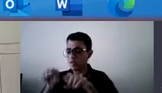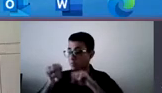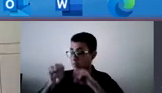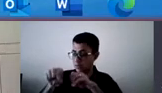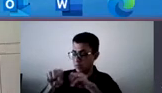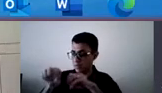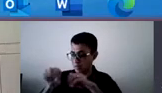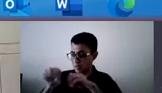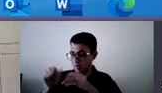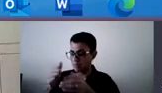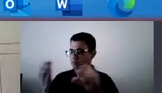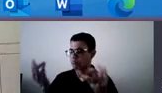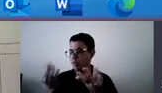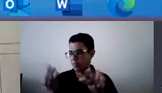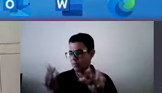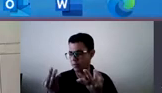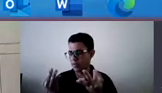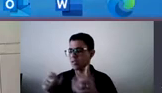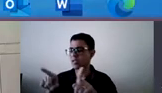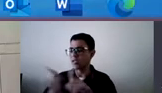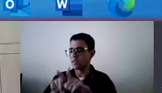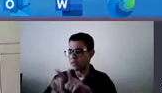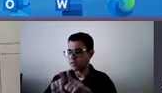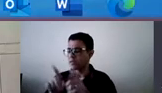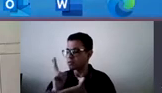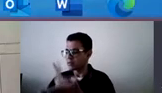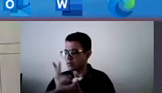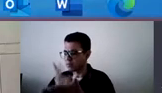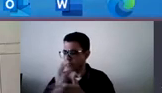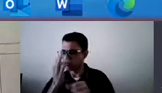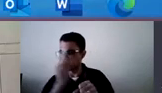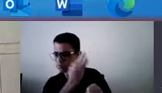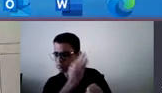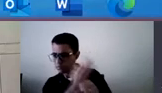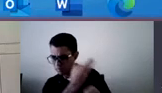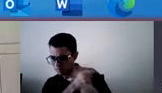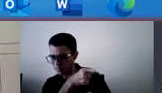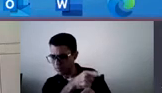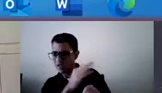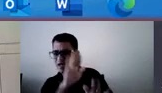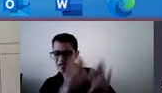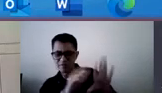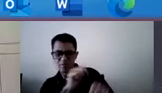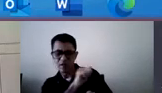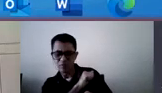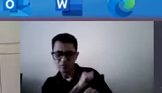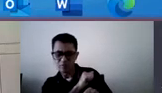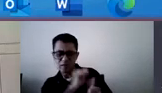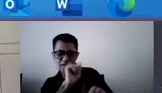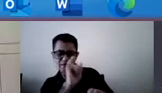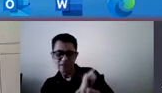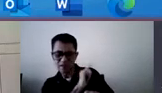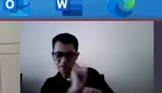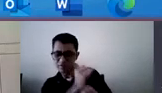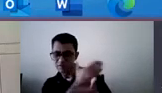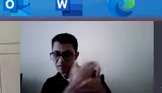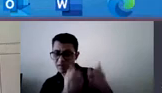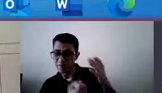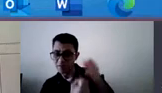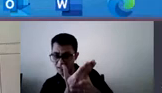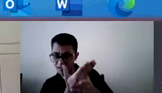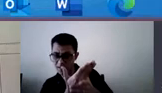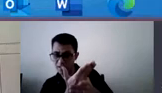bem, né? E a persistência de lidar com eles, né? As estratégias que a gente possa utilizar com